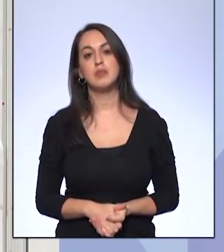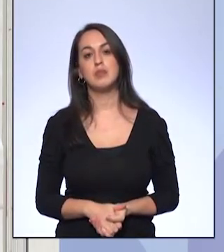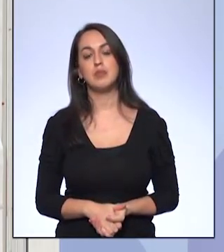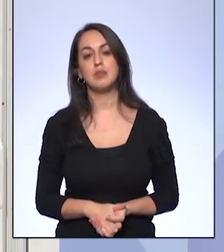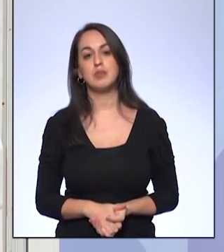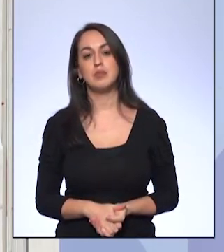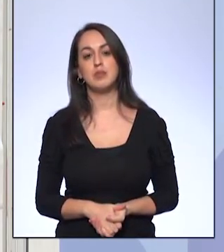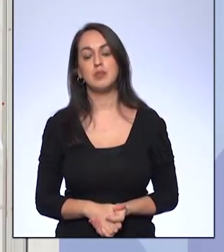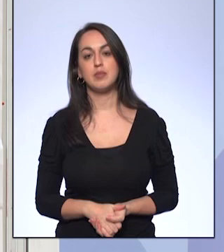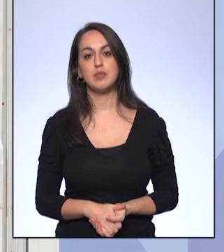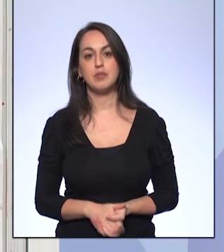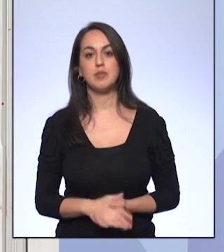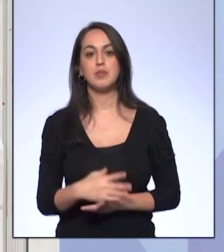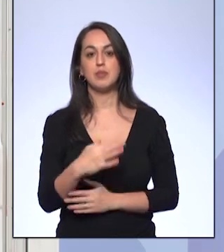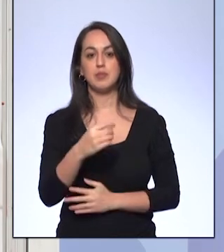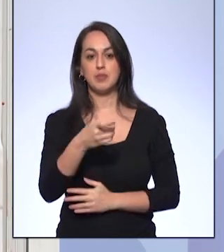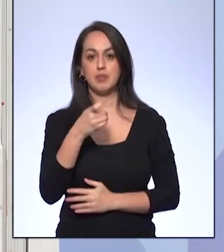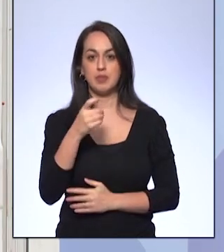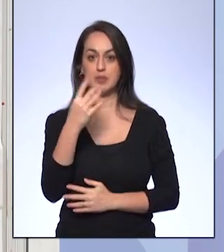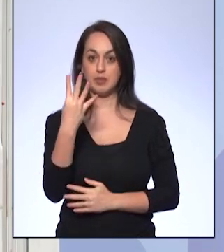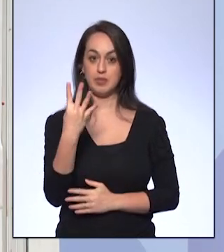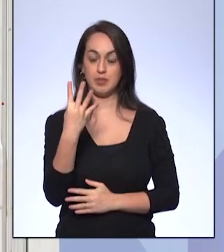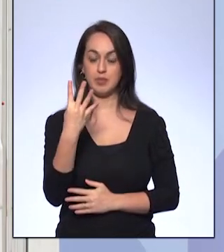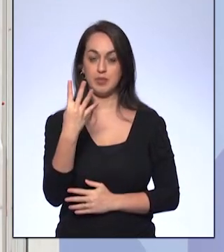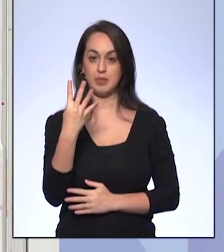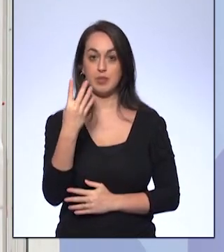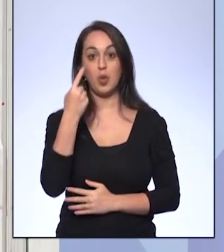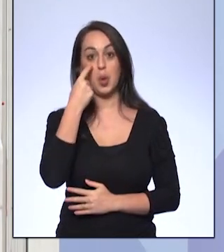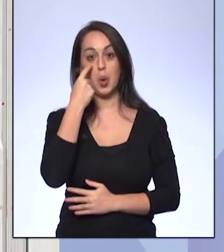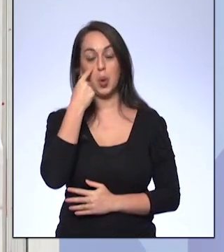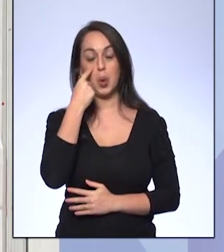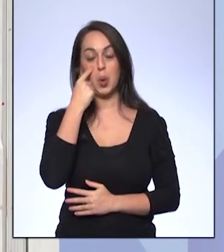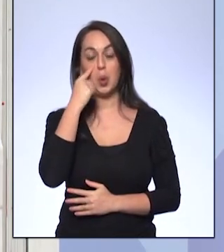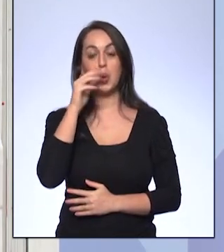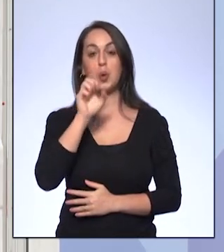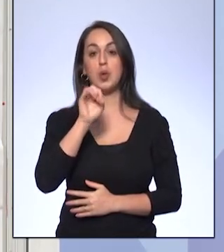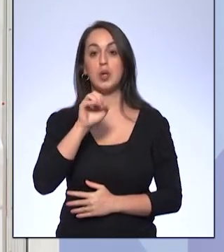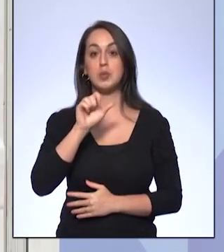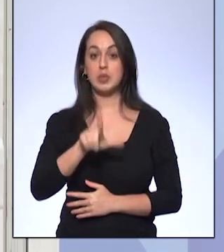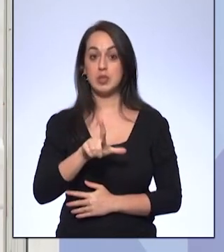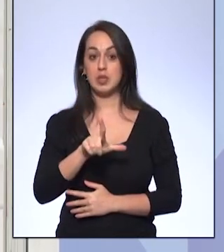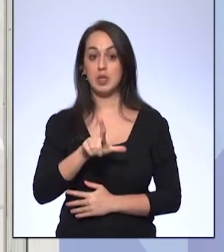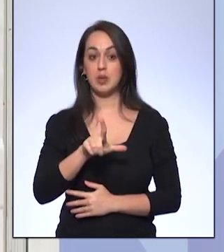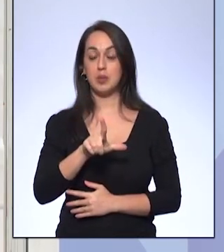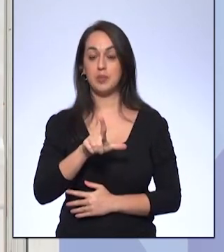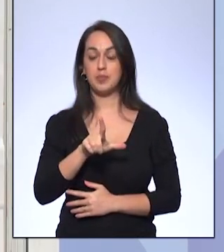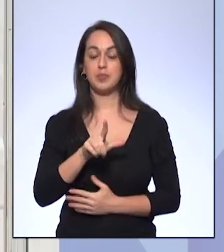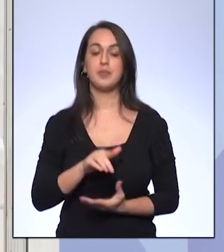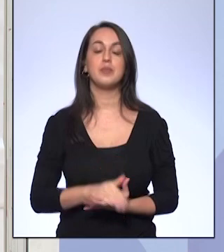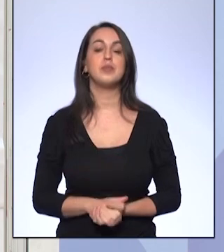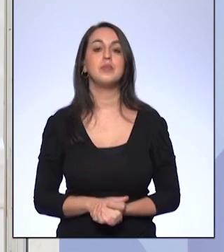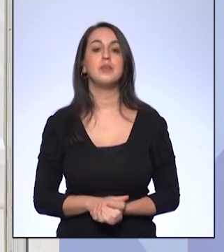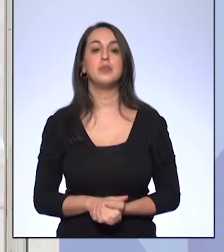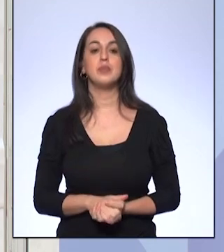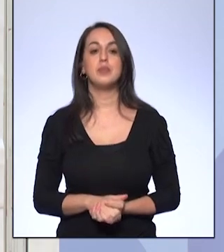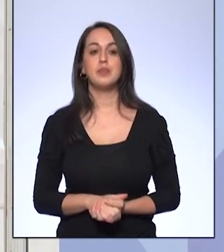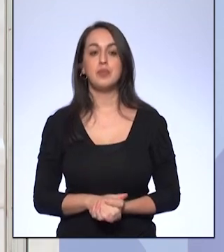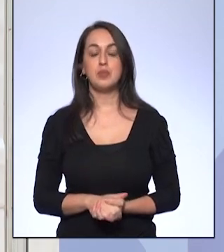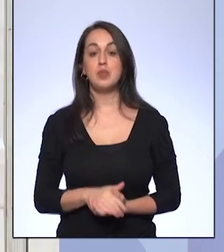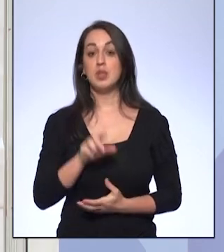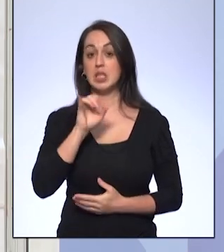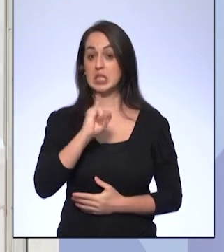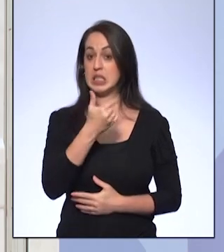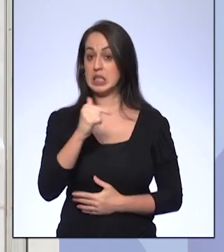Aqui eu vou ficar, então, com x à quarta. Vou olhar o sinal do S1. Aqui não aparece nada, é